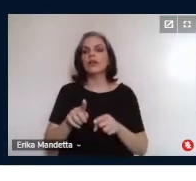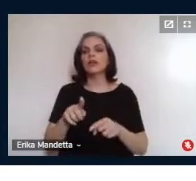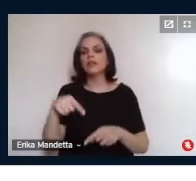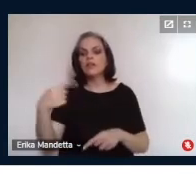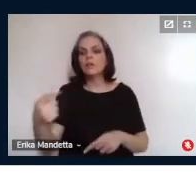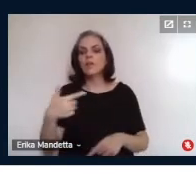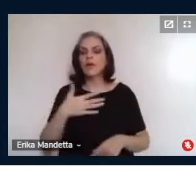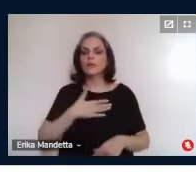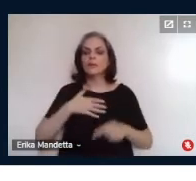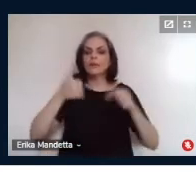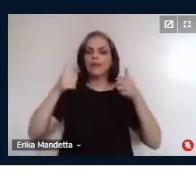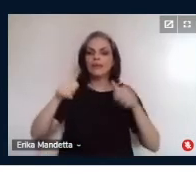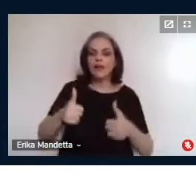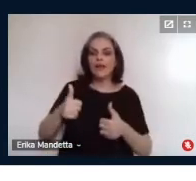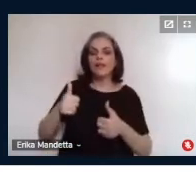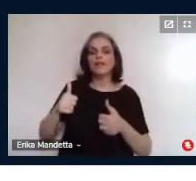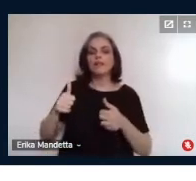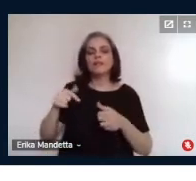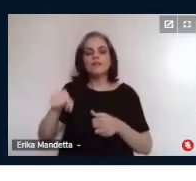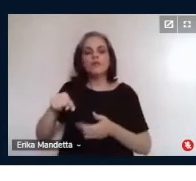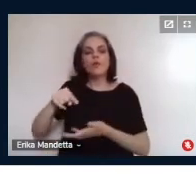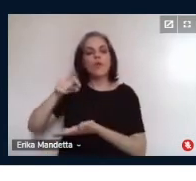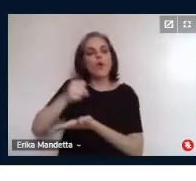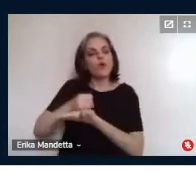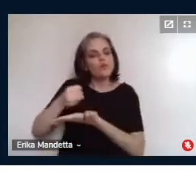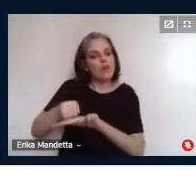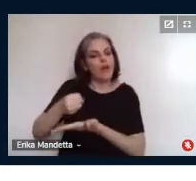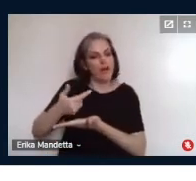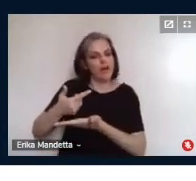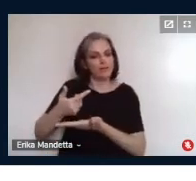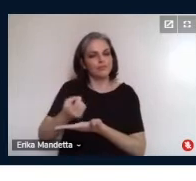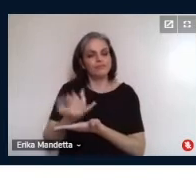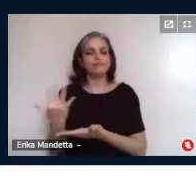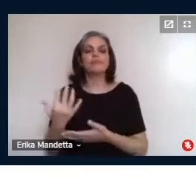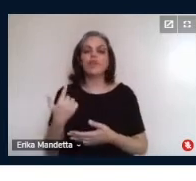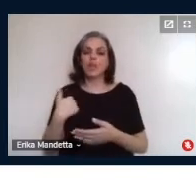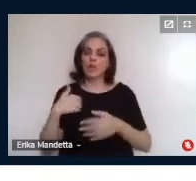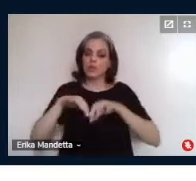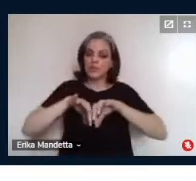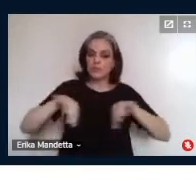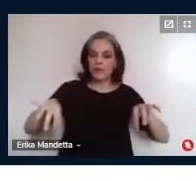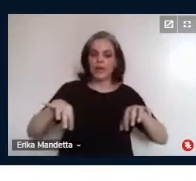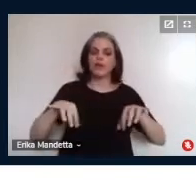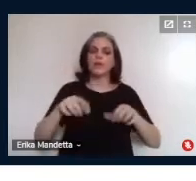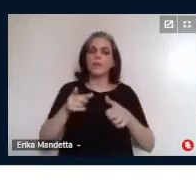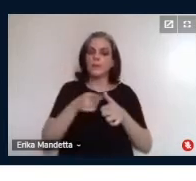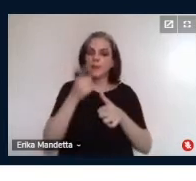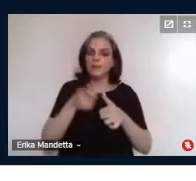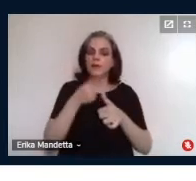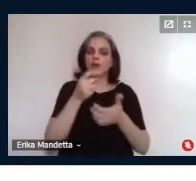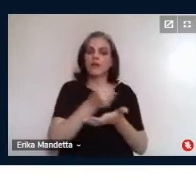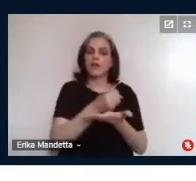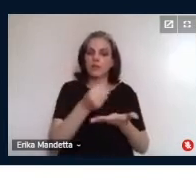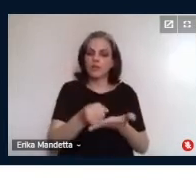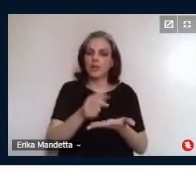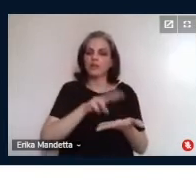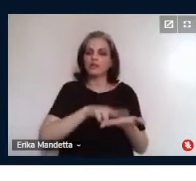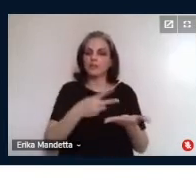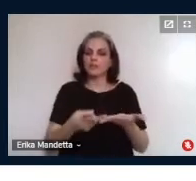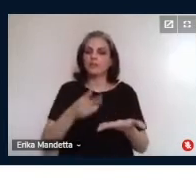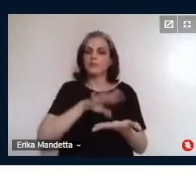analisar os contratos. aí eu dividi, primeiro, eu analisei os contratos de tradução e interpretação